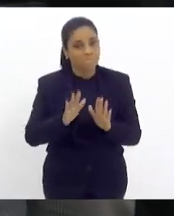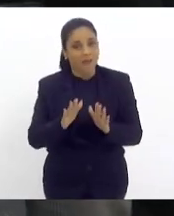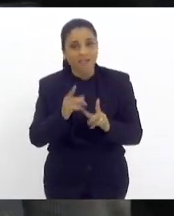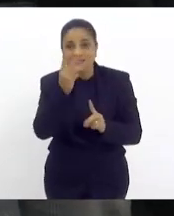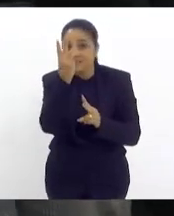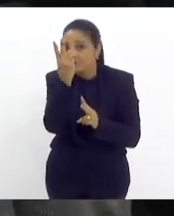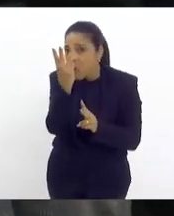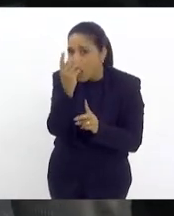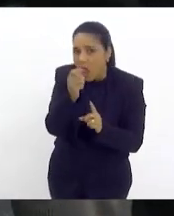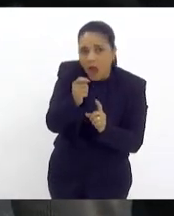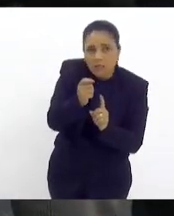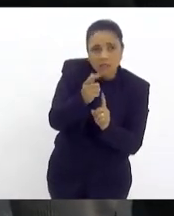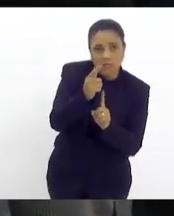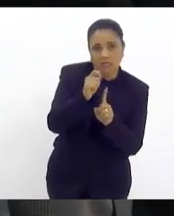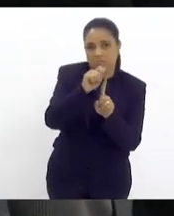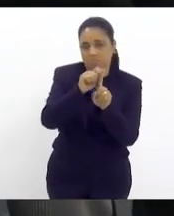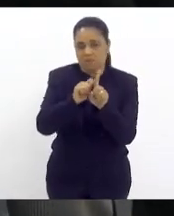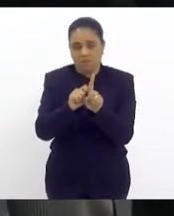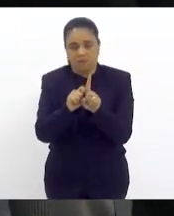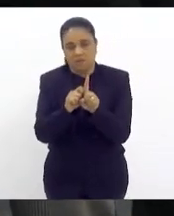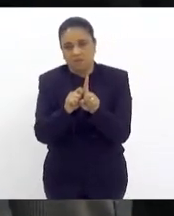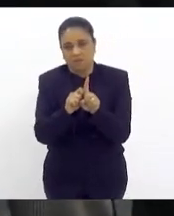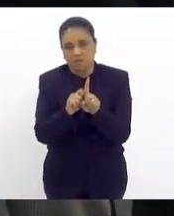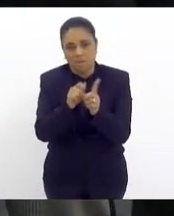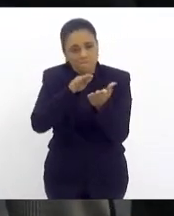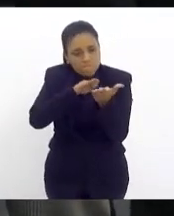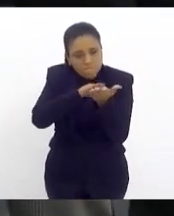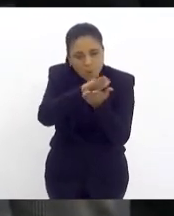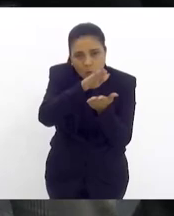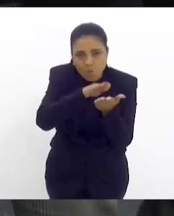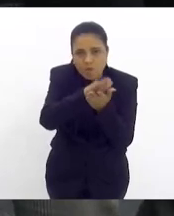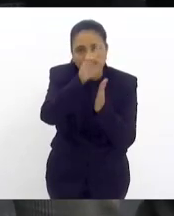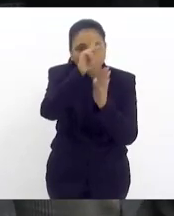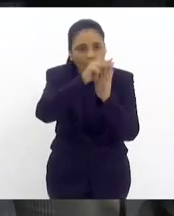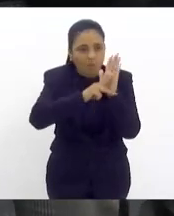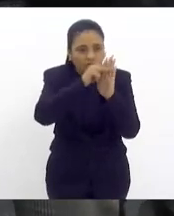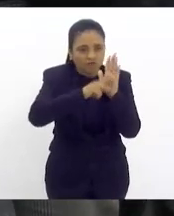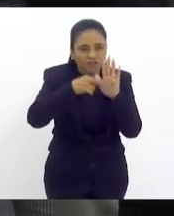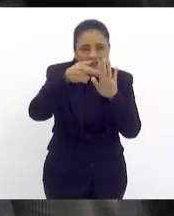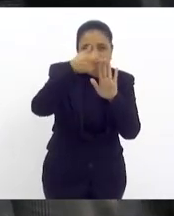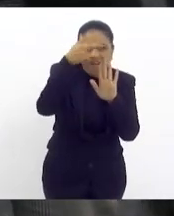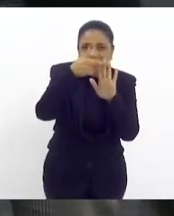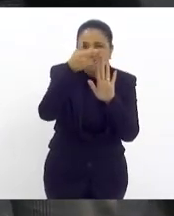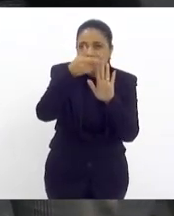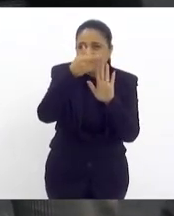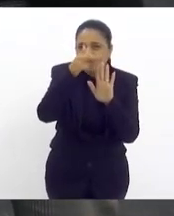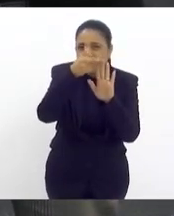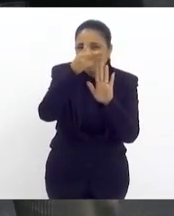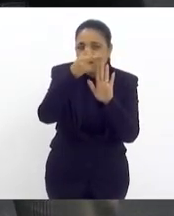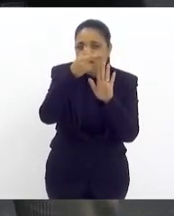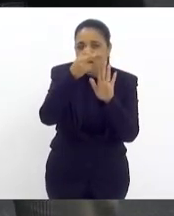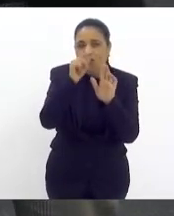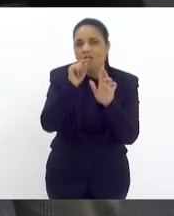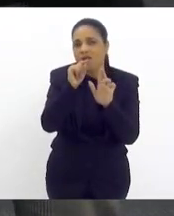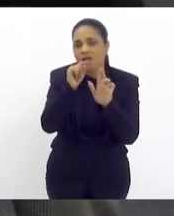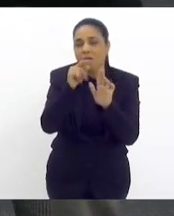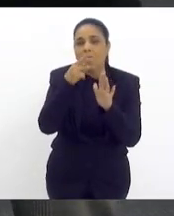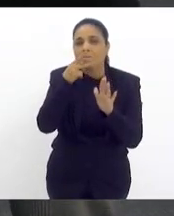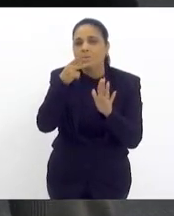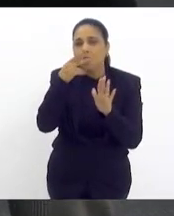três meses para publicar um projeto de resolução que propõe incluir